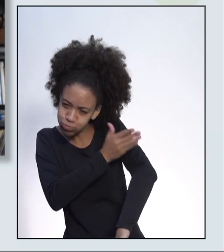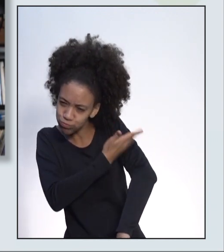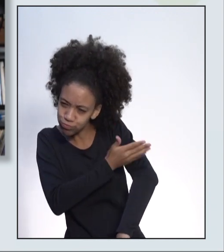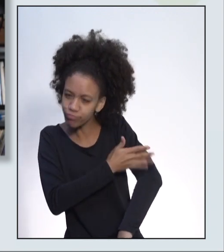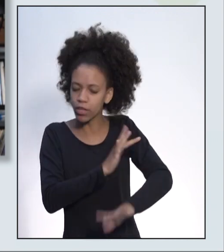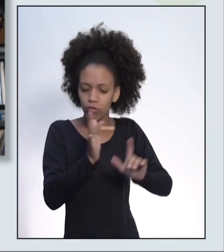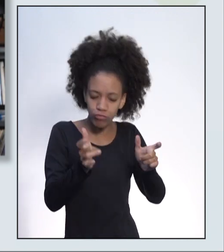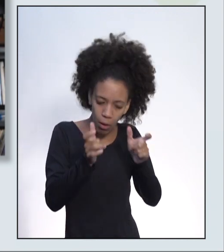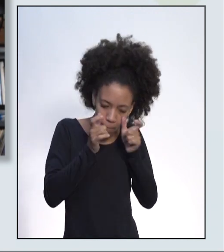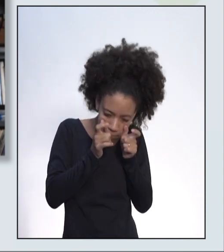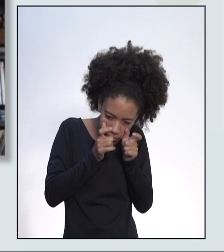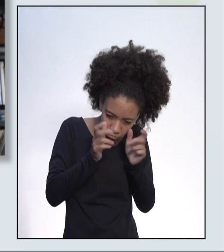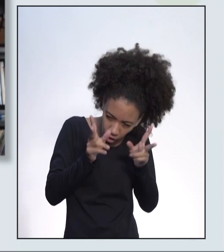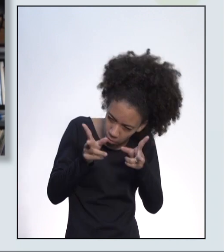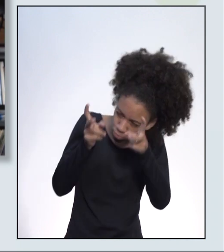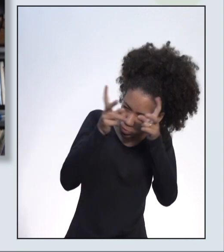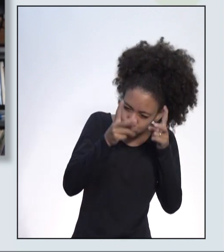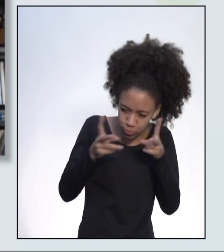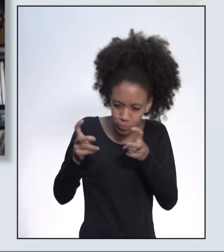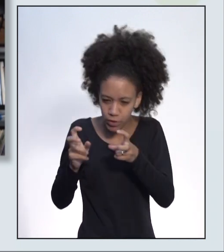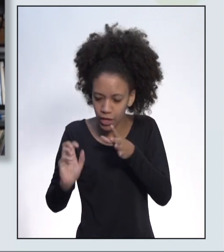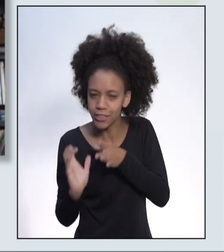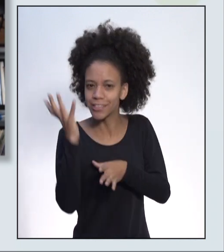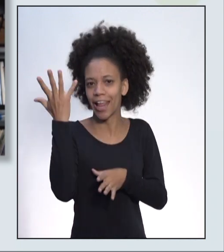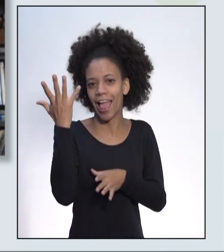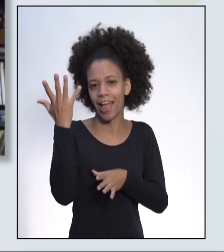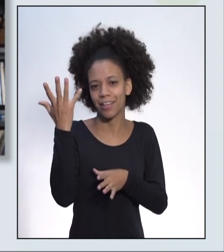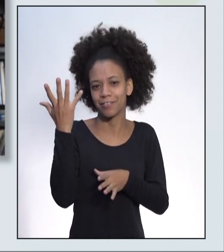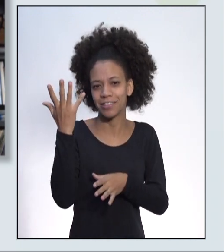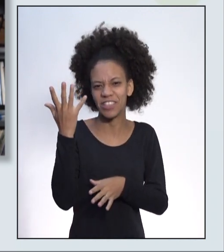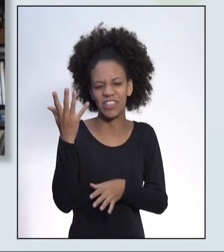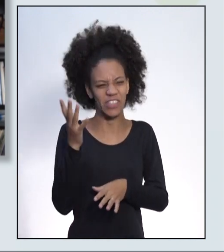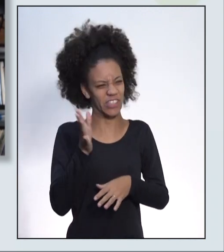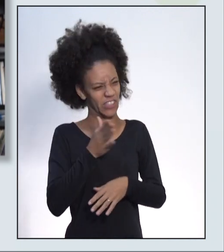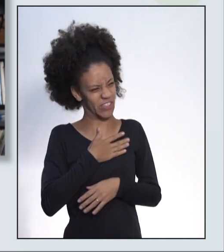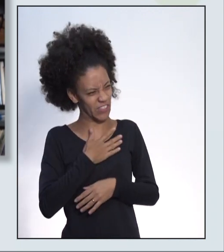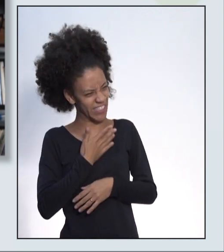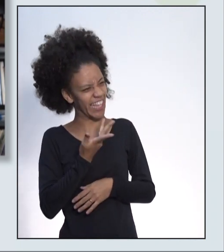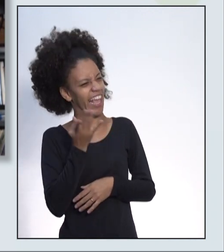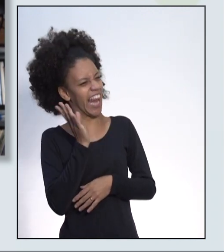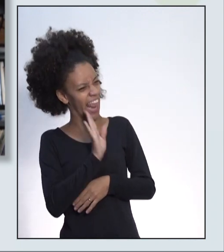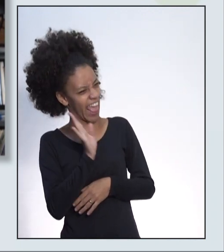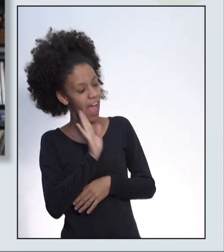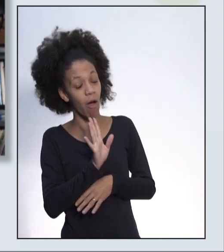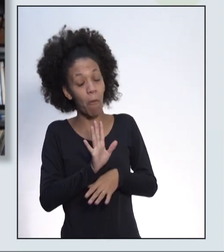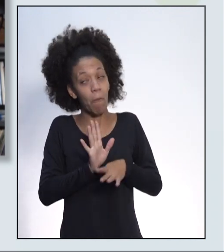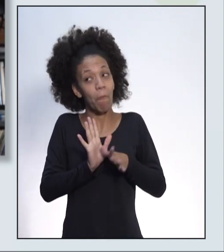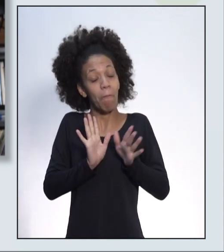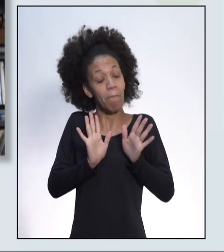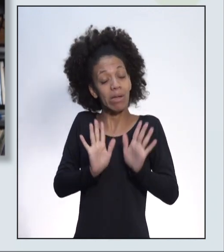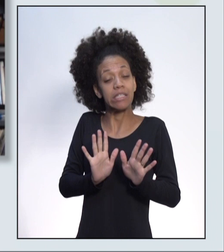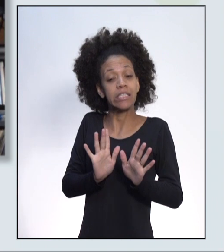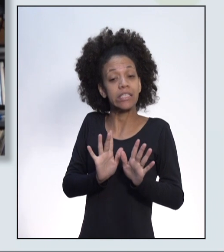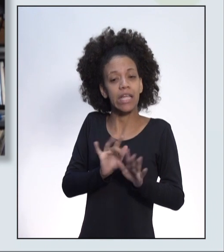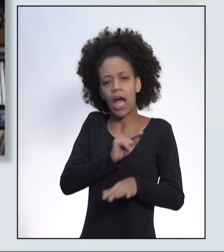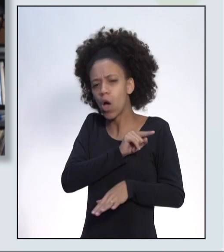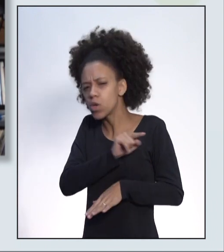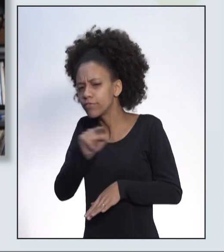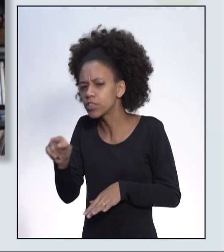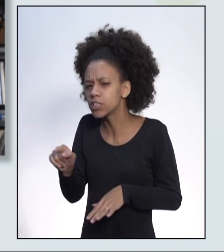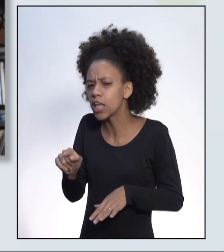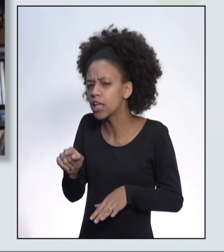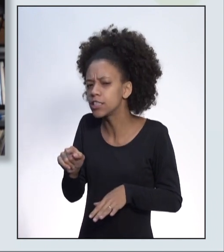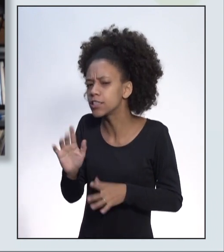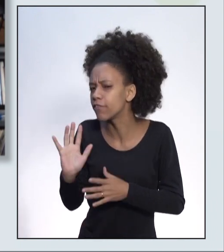de investigar e de criar. Eu acho que pode ser muito legal. O que será que eles vão inventar, né? O que será